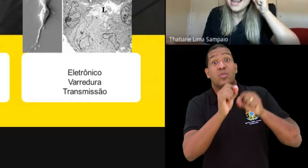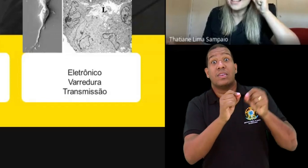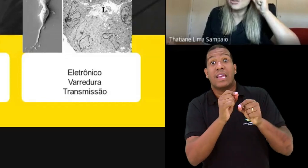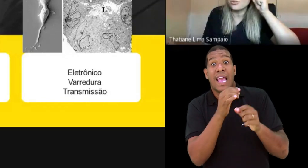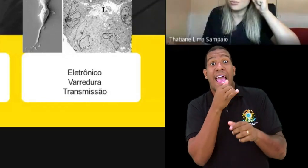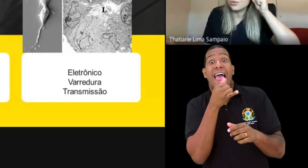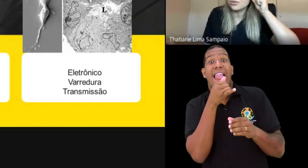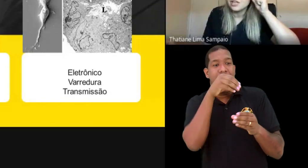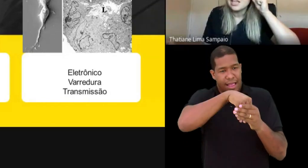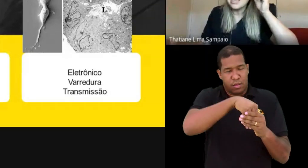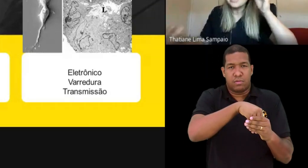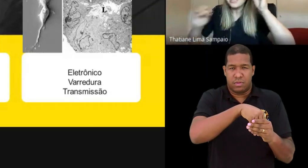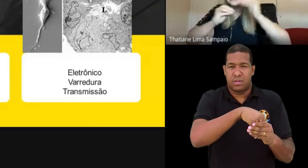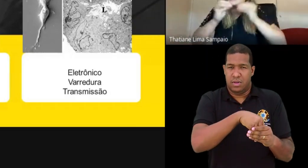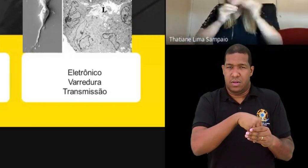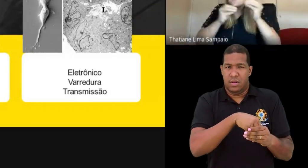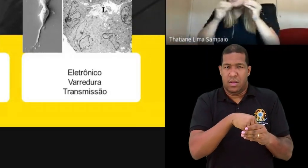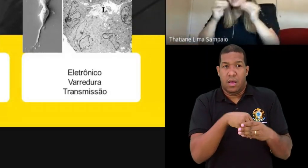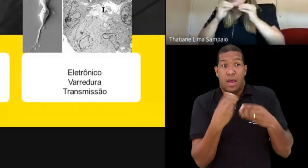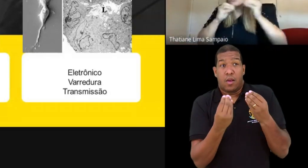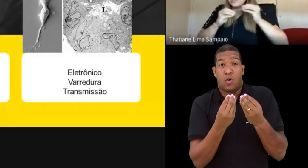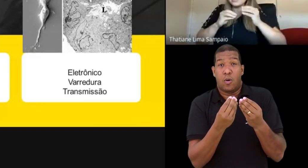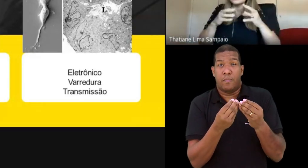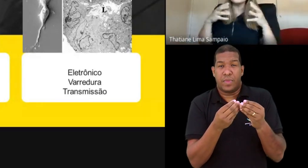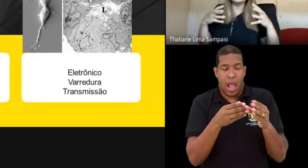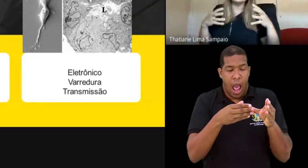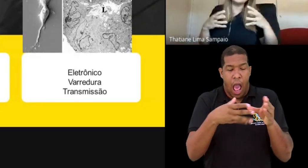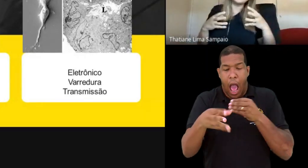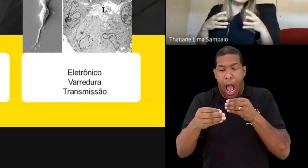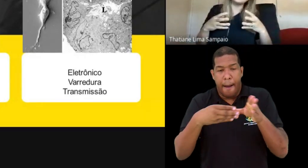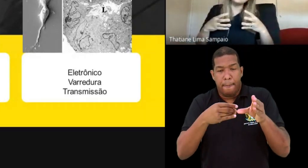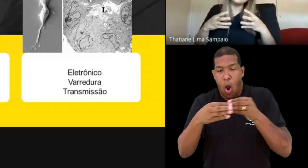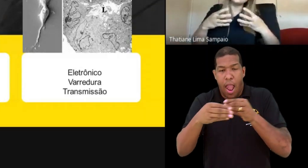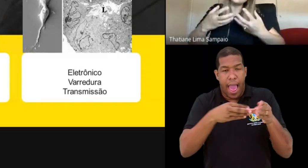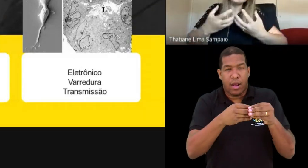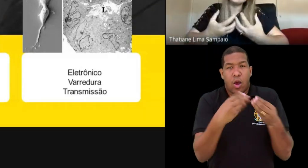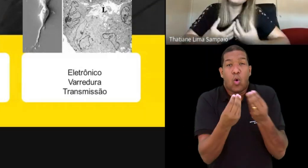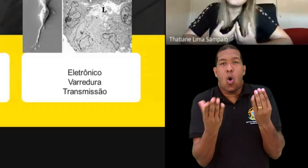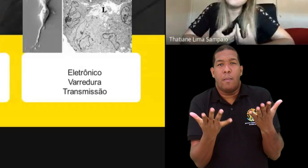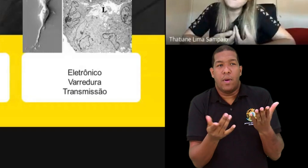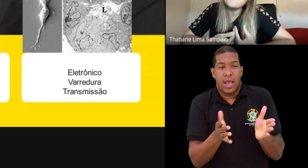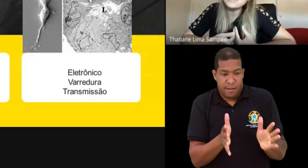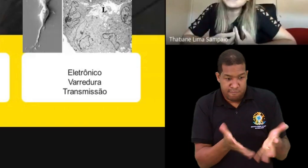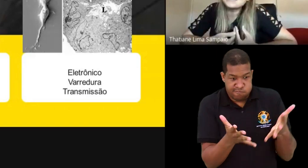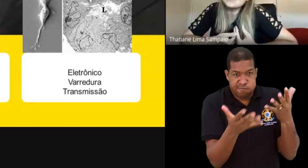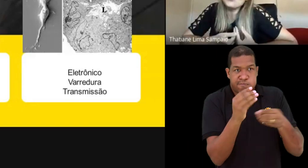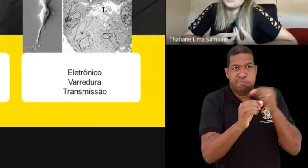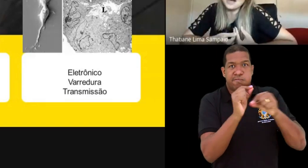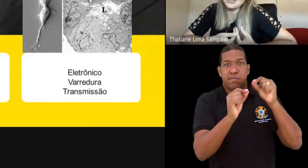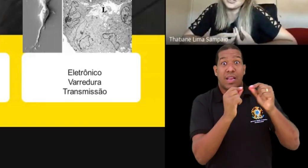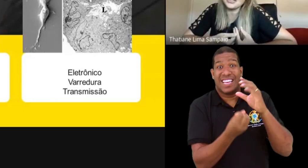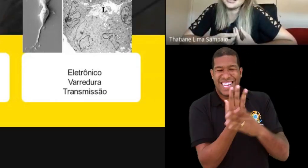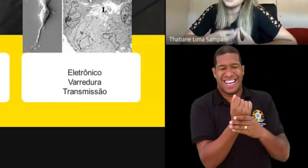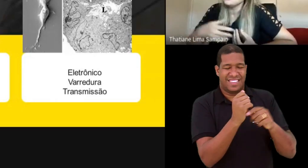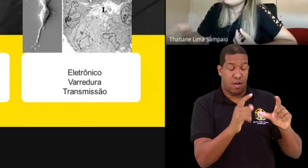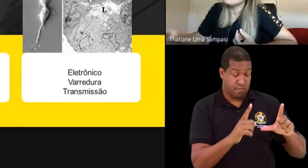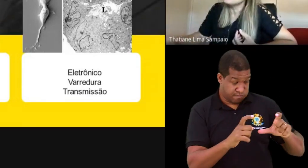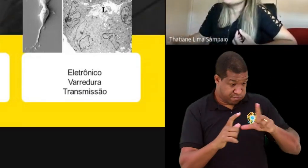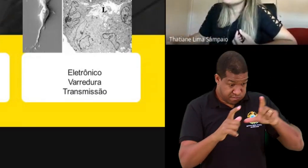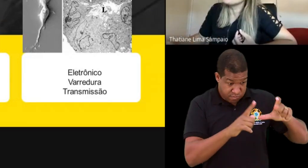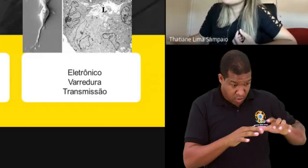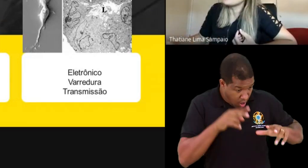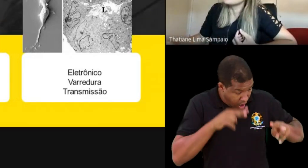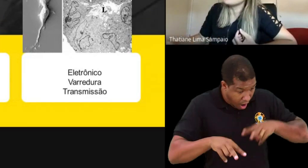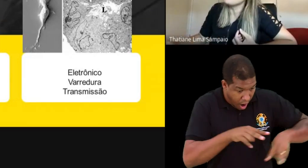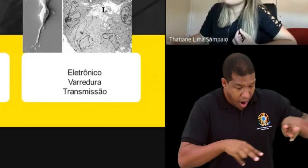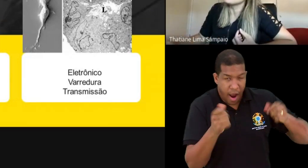de elétrons. E aí é a nível molecular que se dá, então, o estímulo da formação de imagens. E com isso